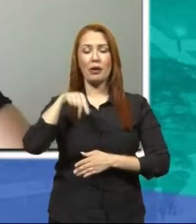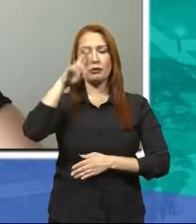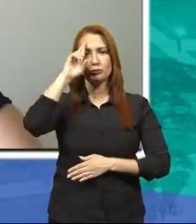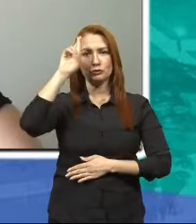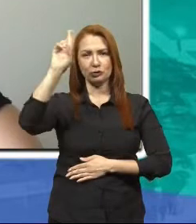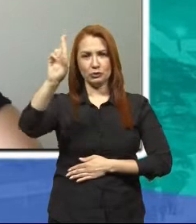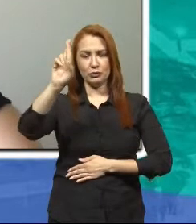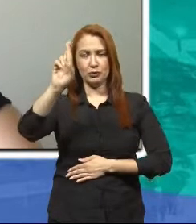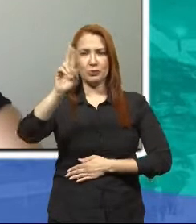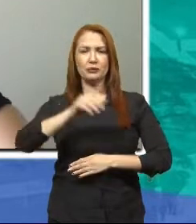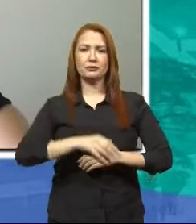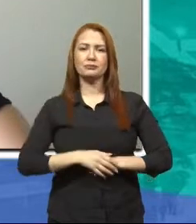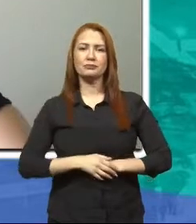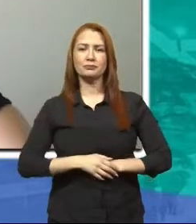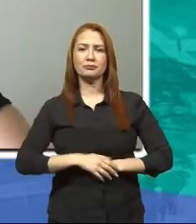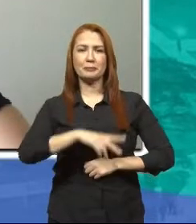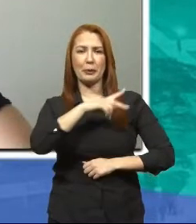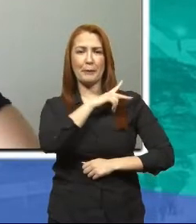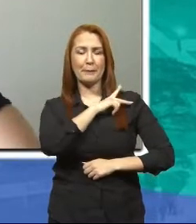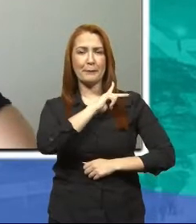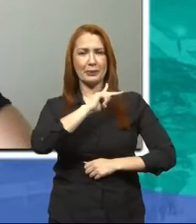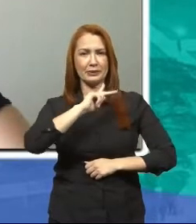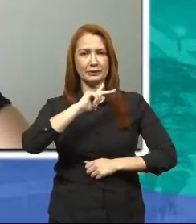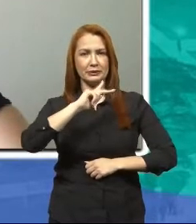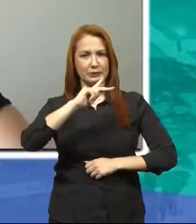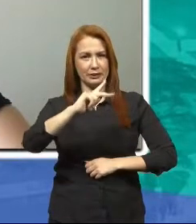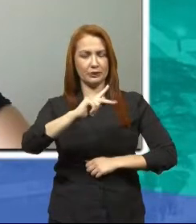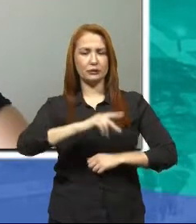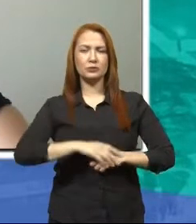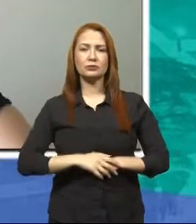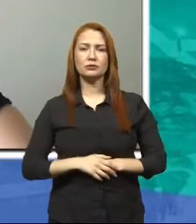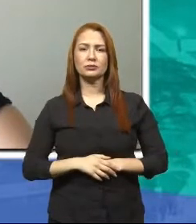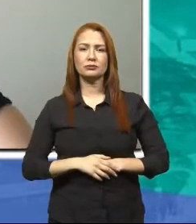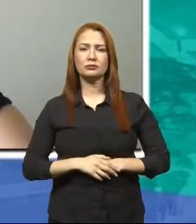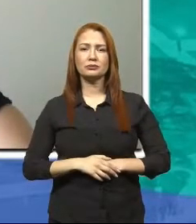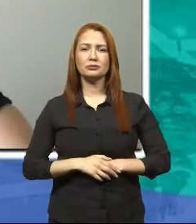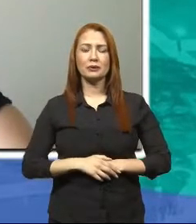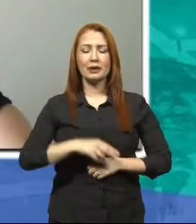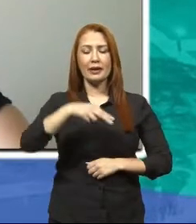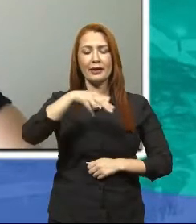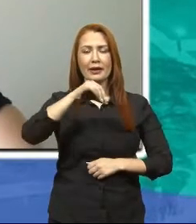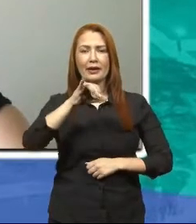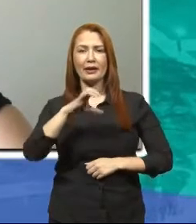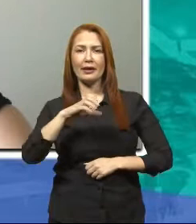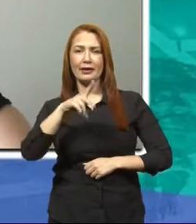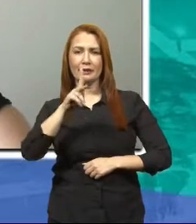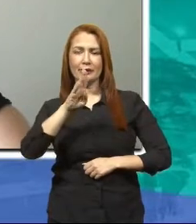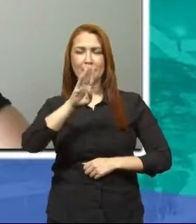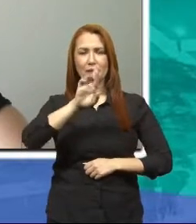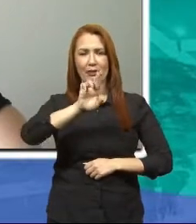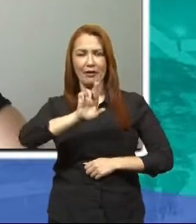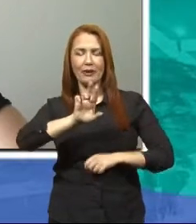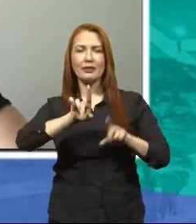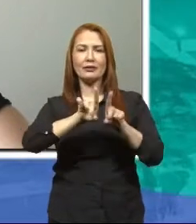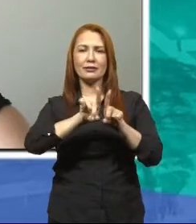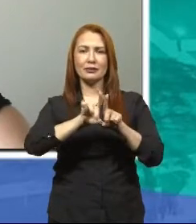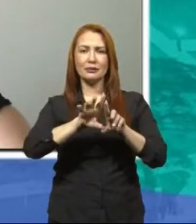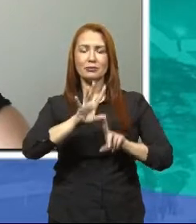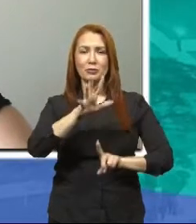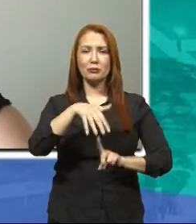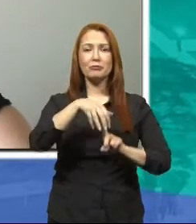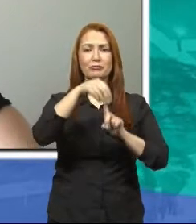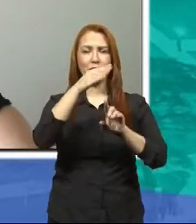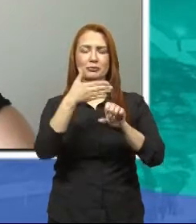do NIC.br e membro do Comitê Gestor da Internet. O professor